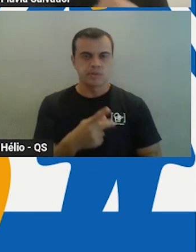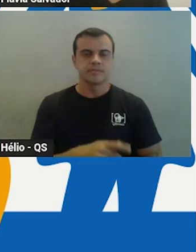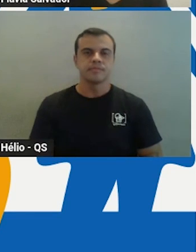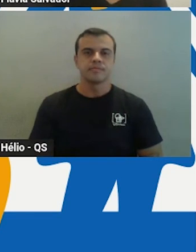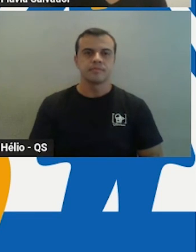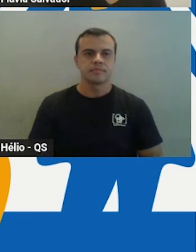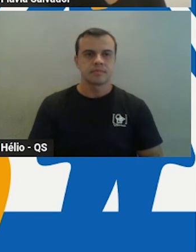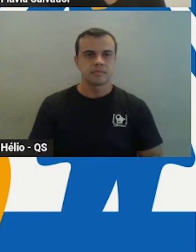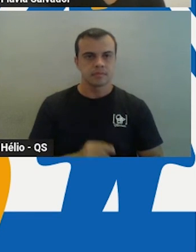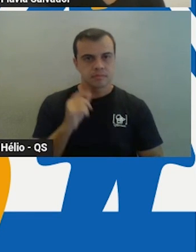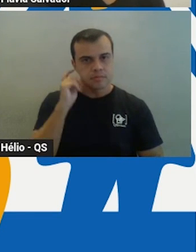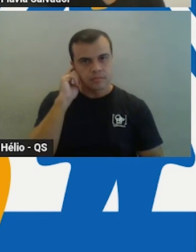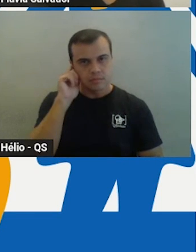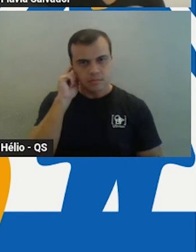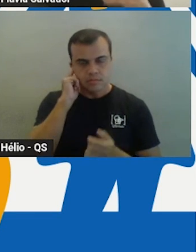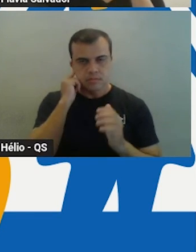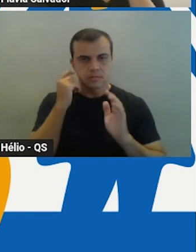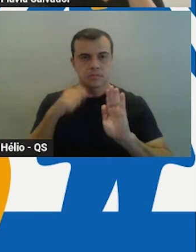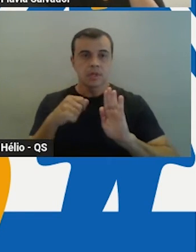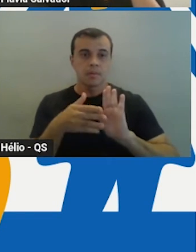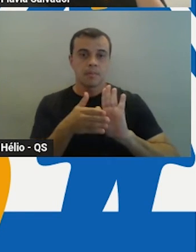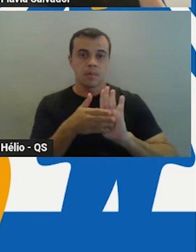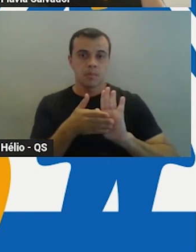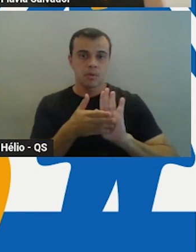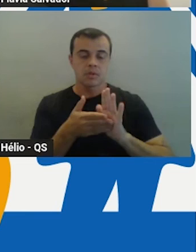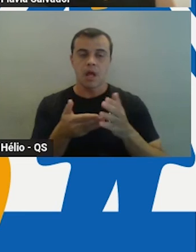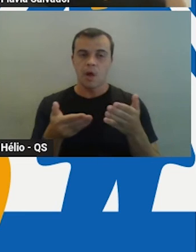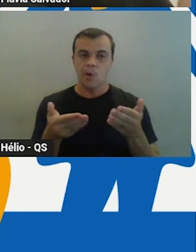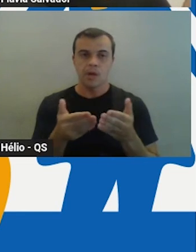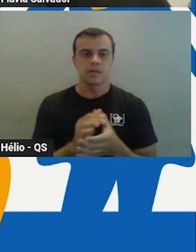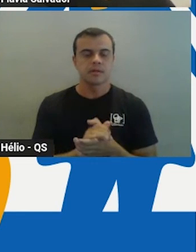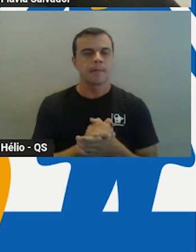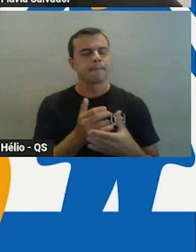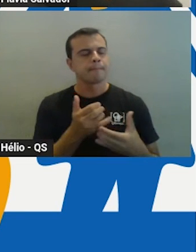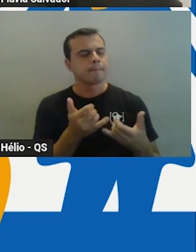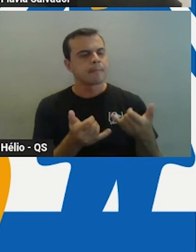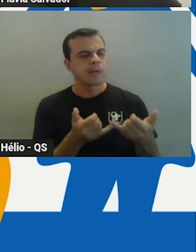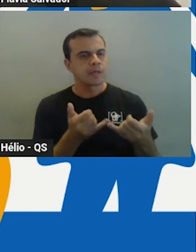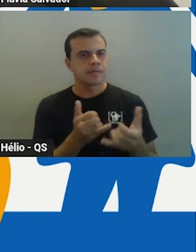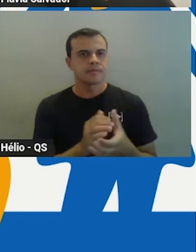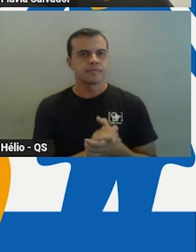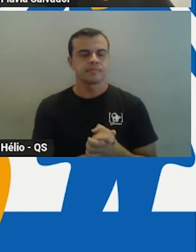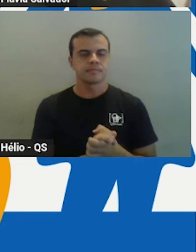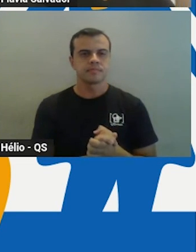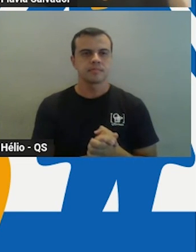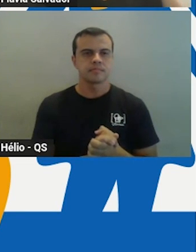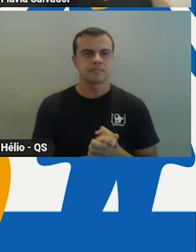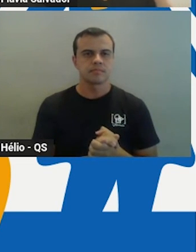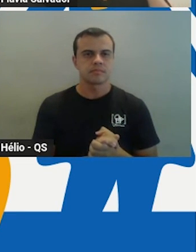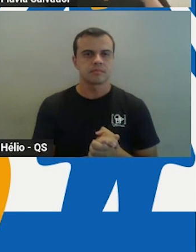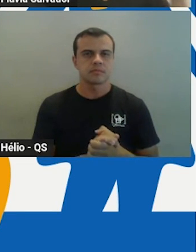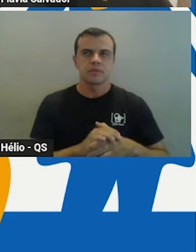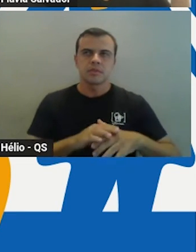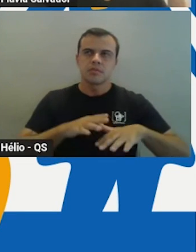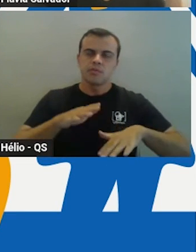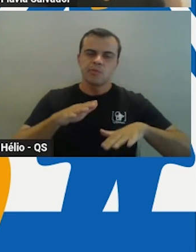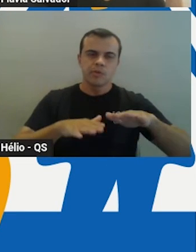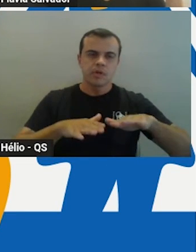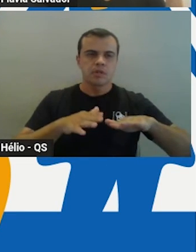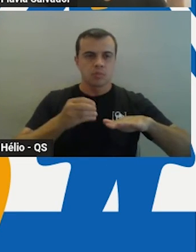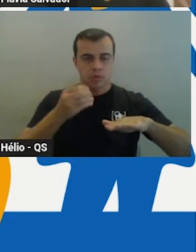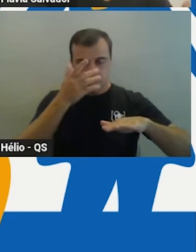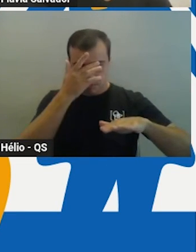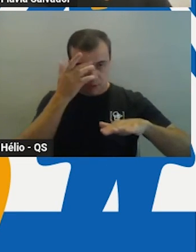E a proposta dessas brincadeiras é que brincadeiras talvez muita gente